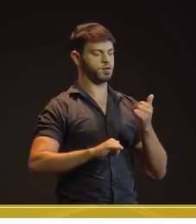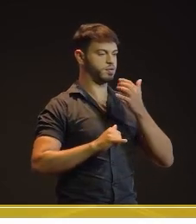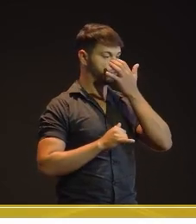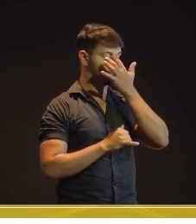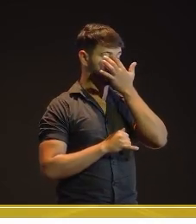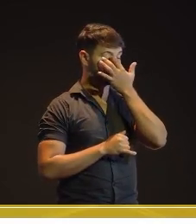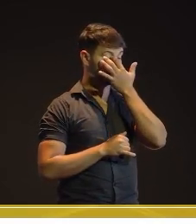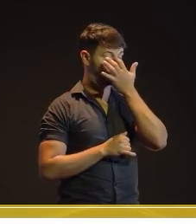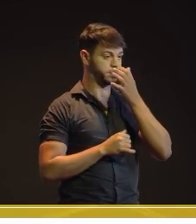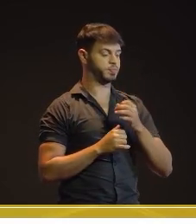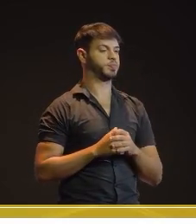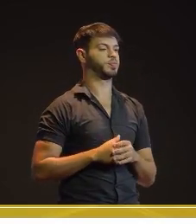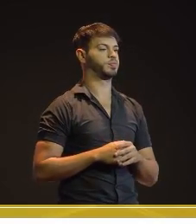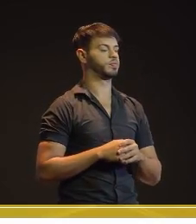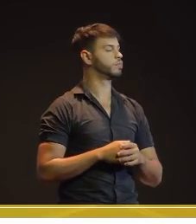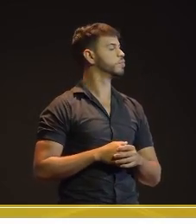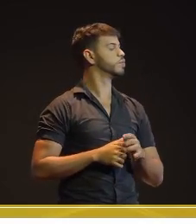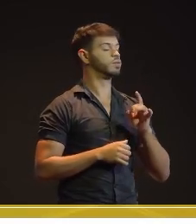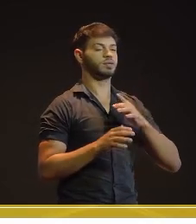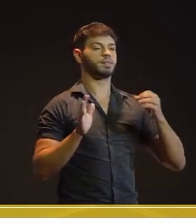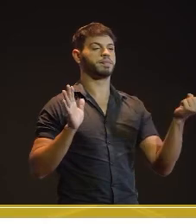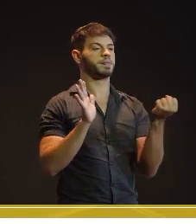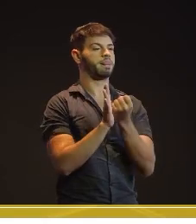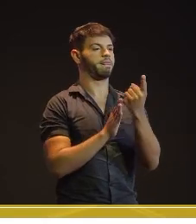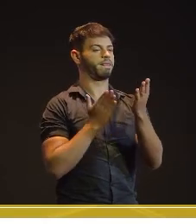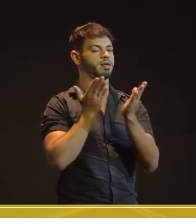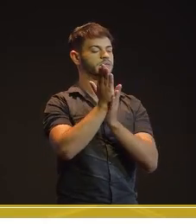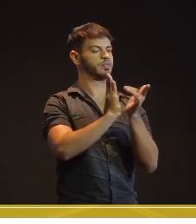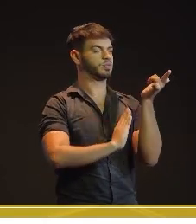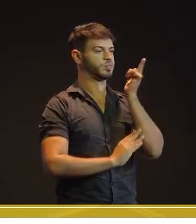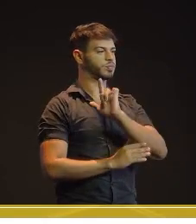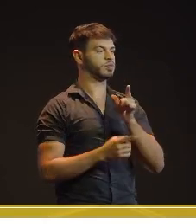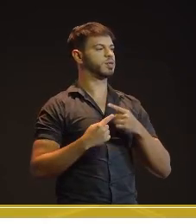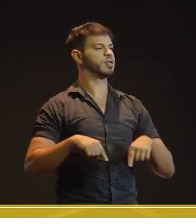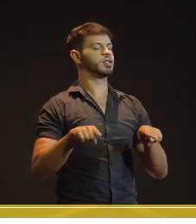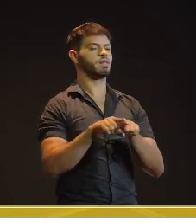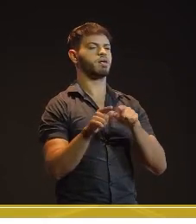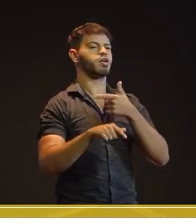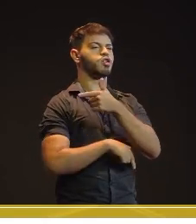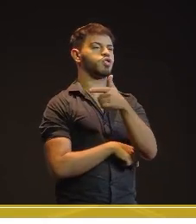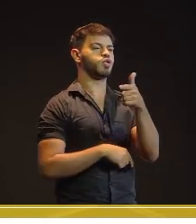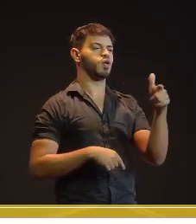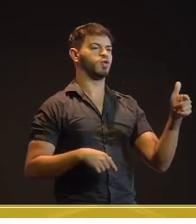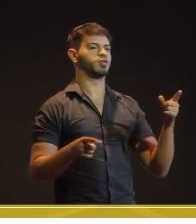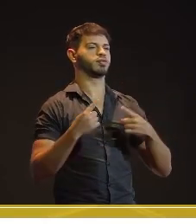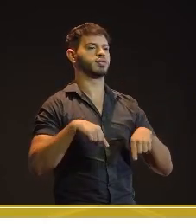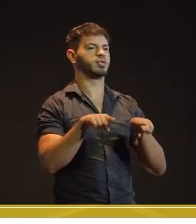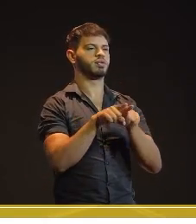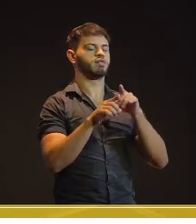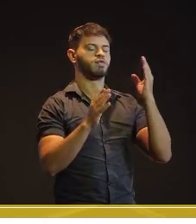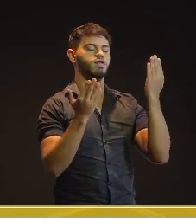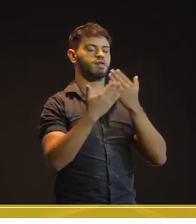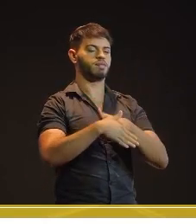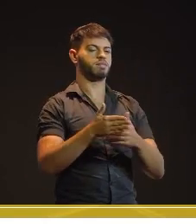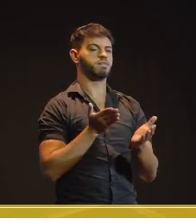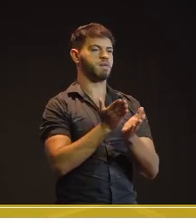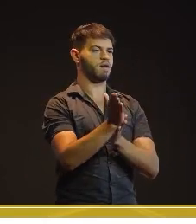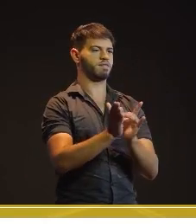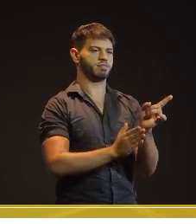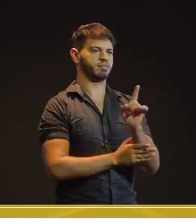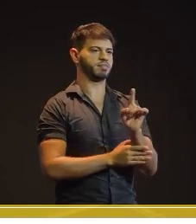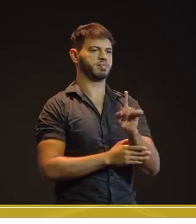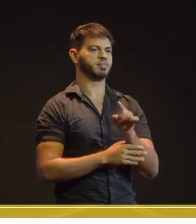da Forteleve, só uma marca passou, tá? E muitas marcas de microinversor foram reprovadas num teste muito simples,